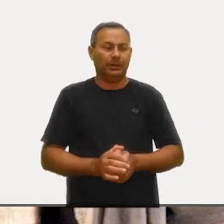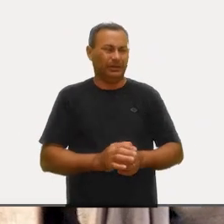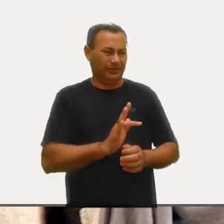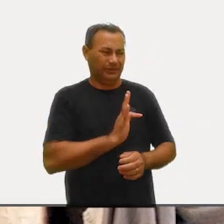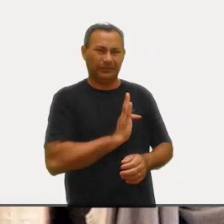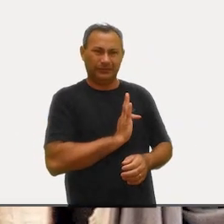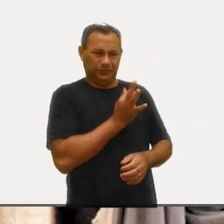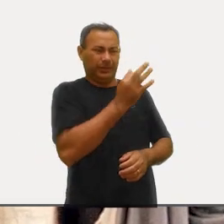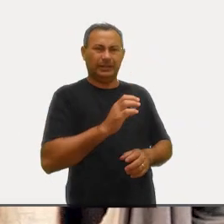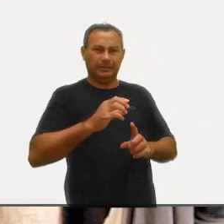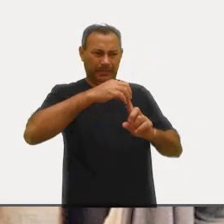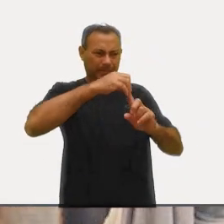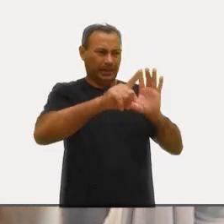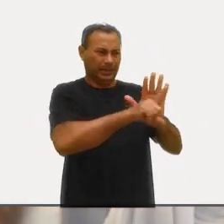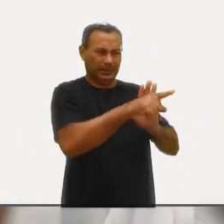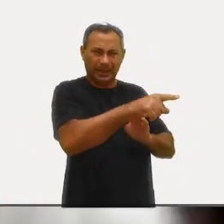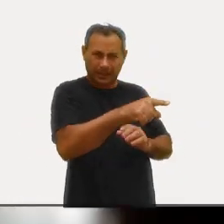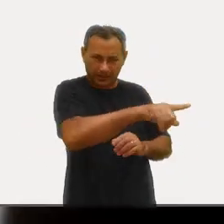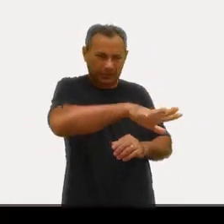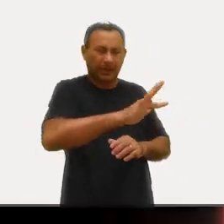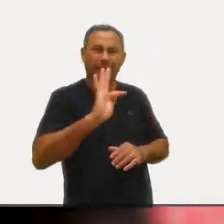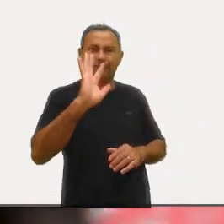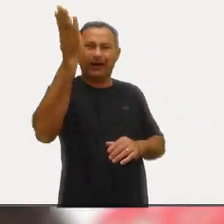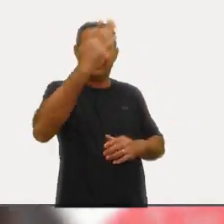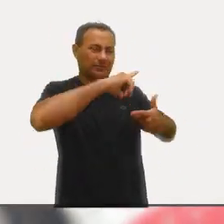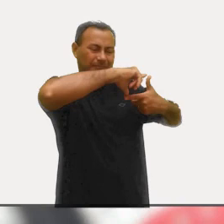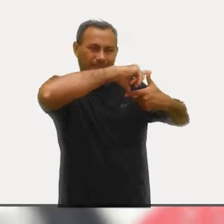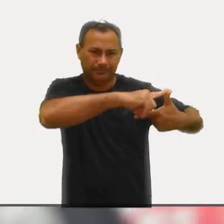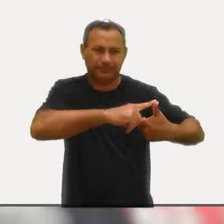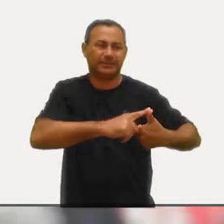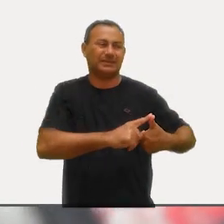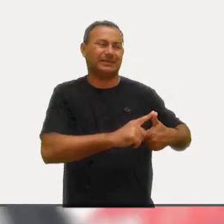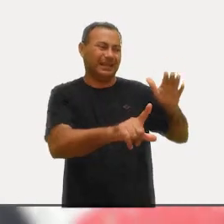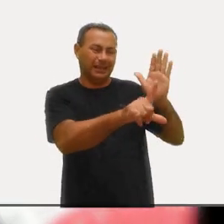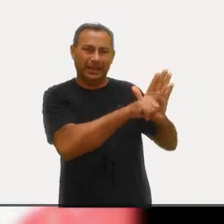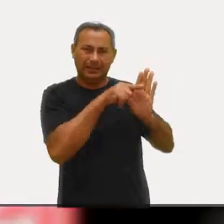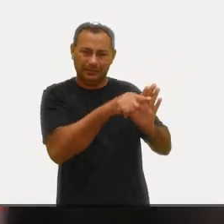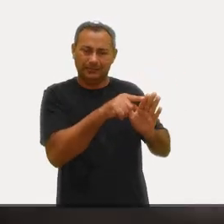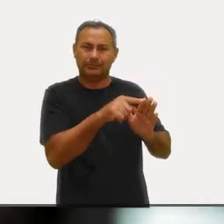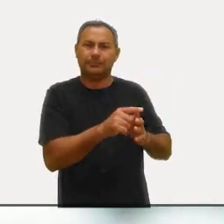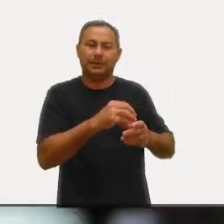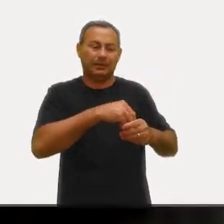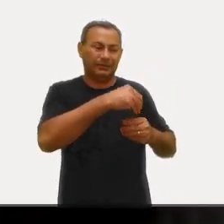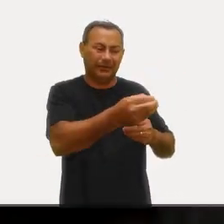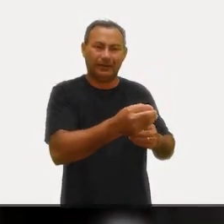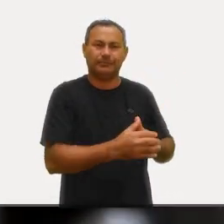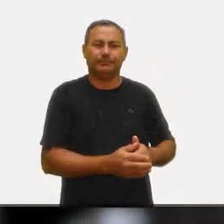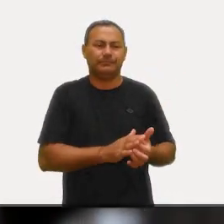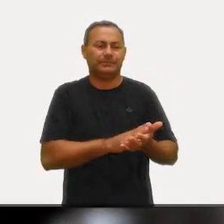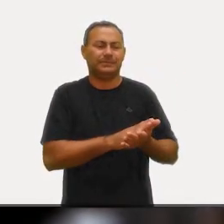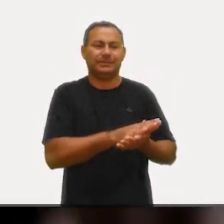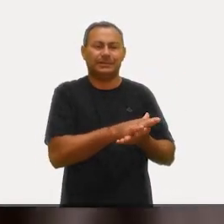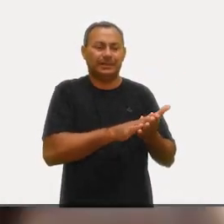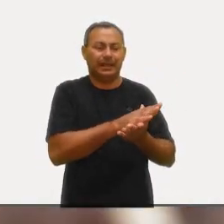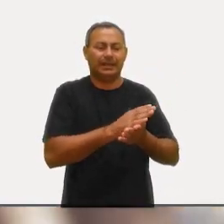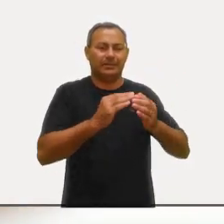e mestres da lei, que é uma justiça hipócrita, superficial, tradicional, legalista, externa e